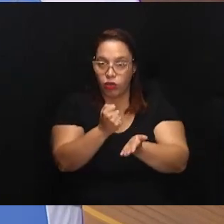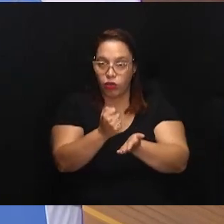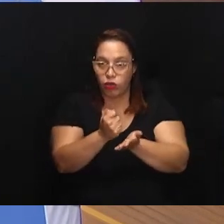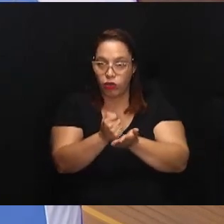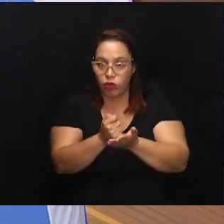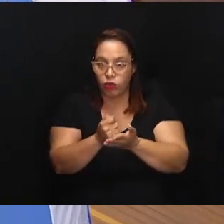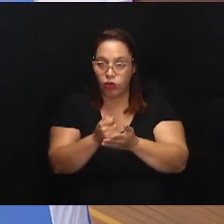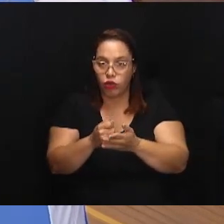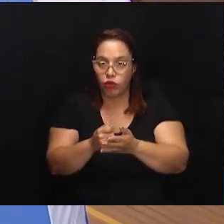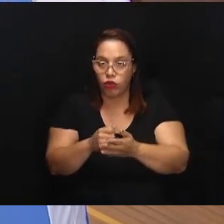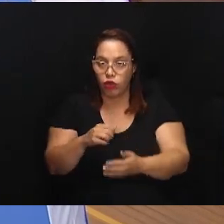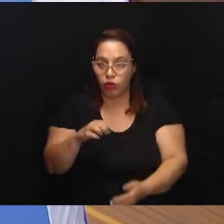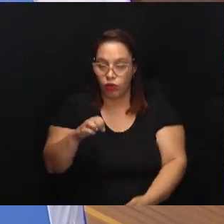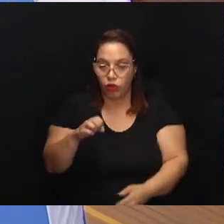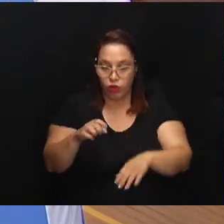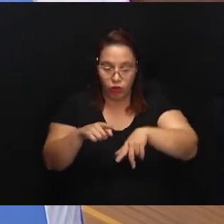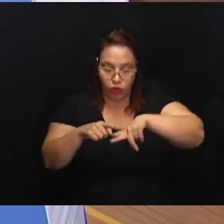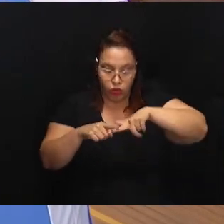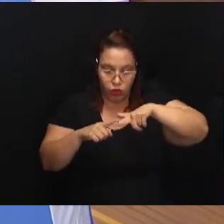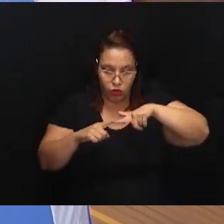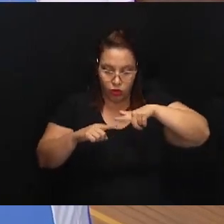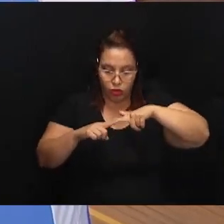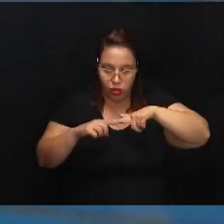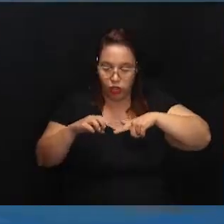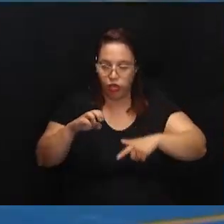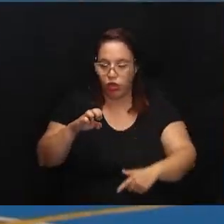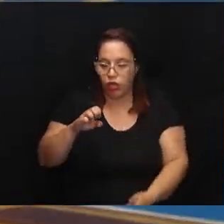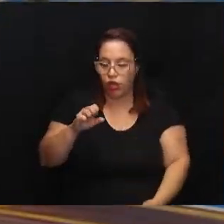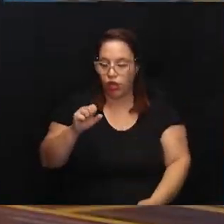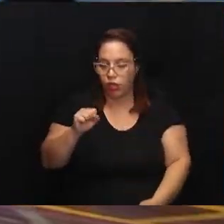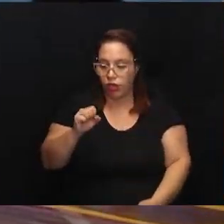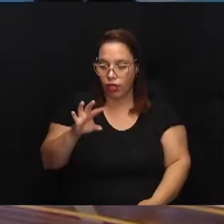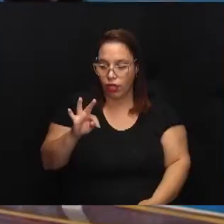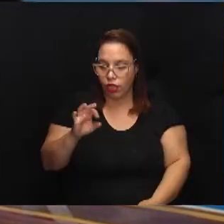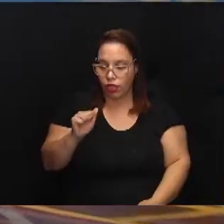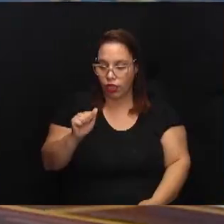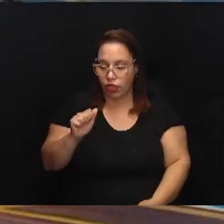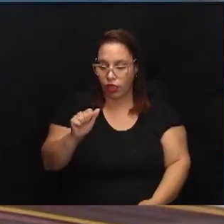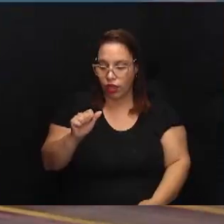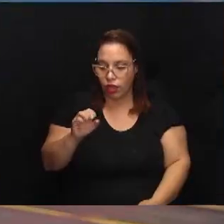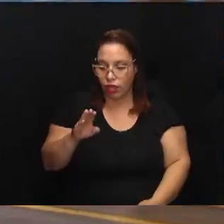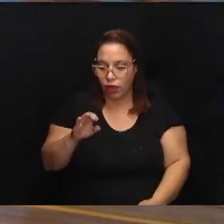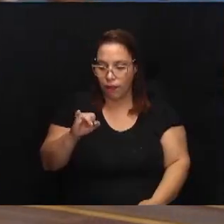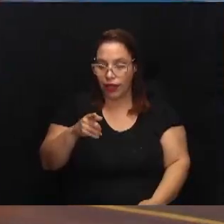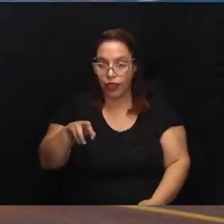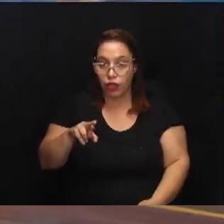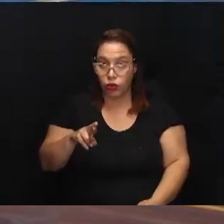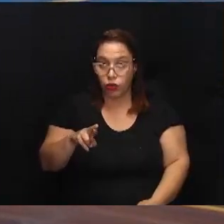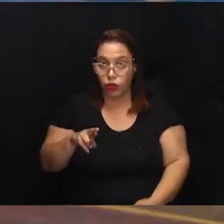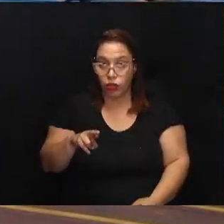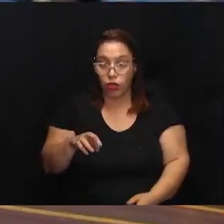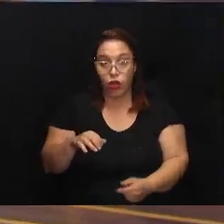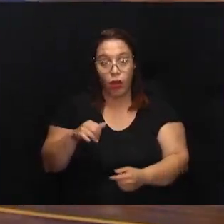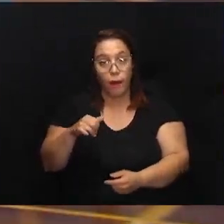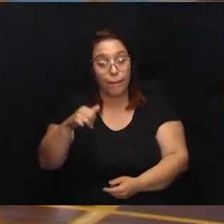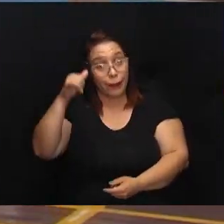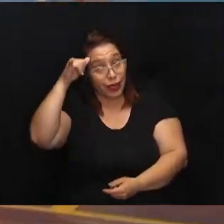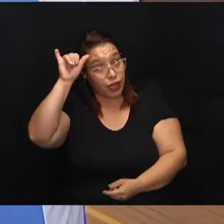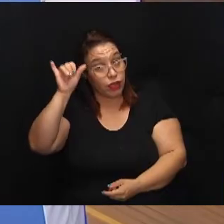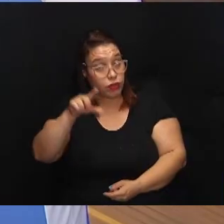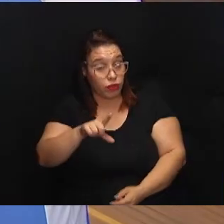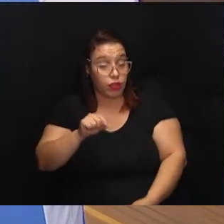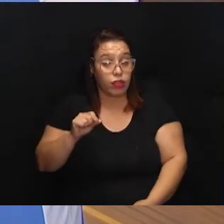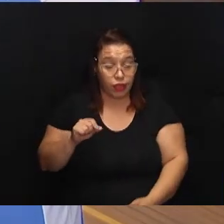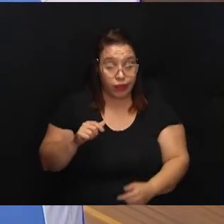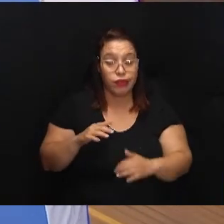um estabilizador, que é uma tornozeleira, para evitar que o jogador tenha as lesões mais sérias, mas isso é